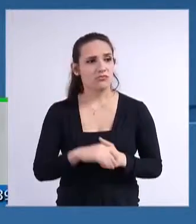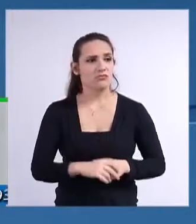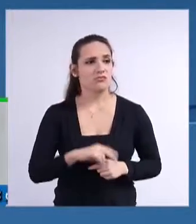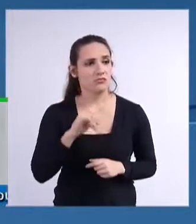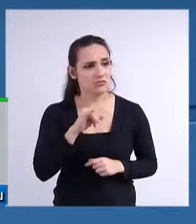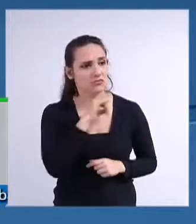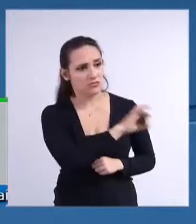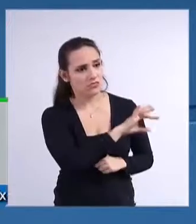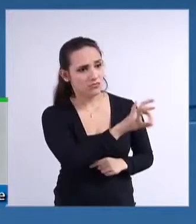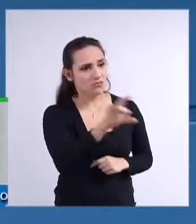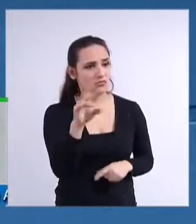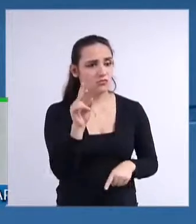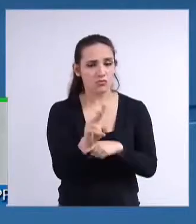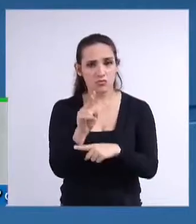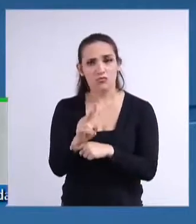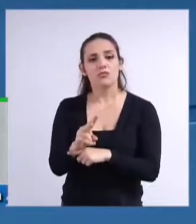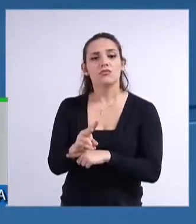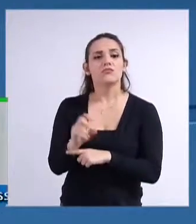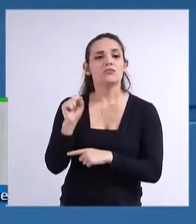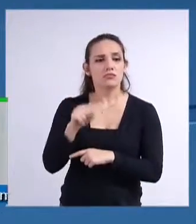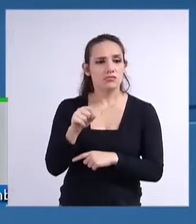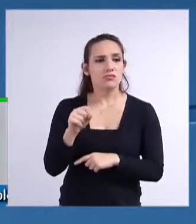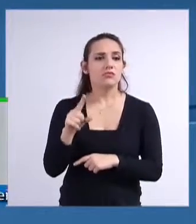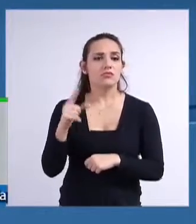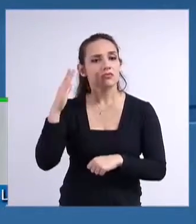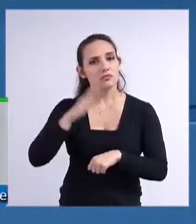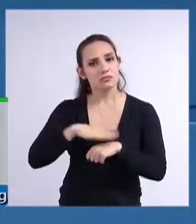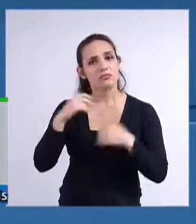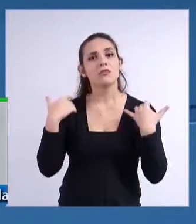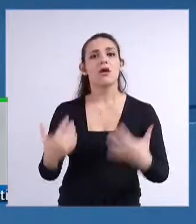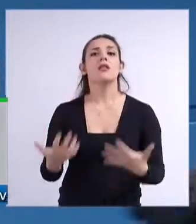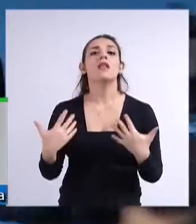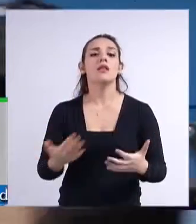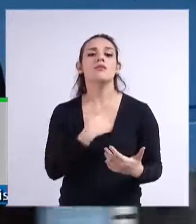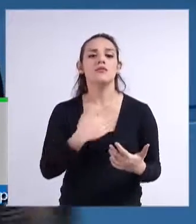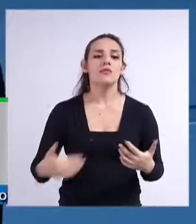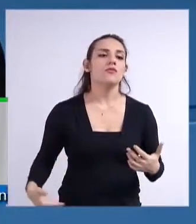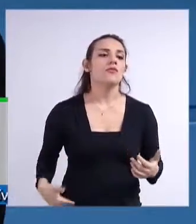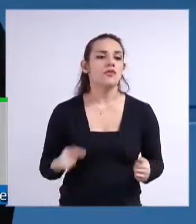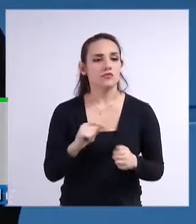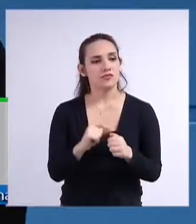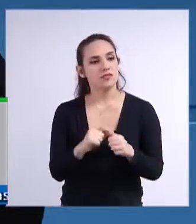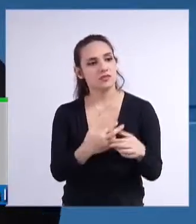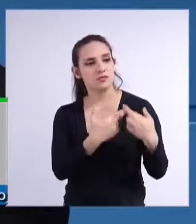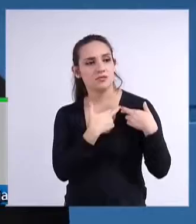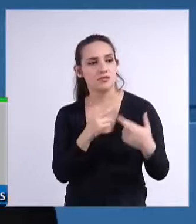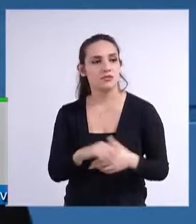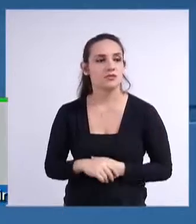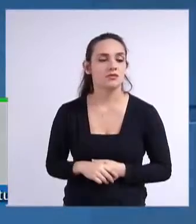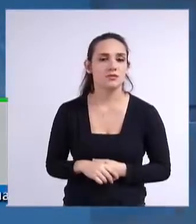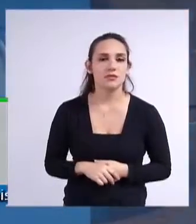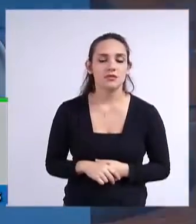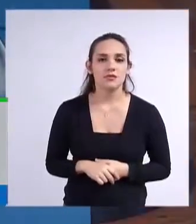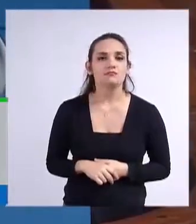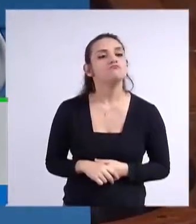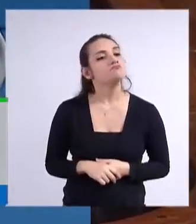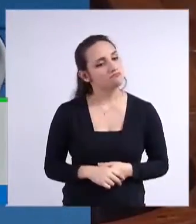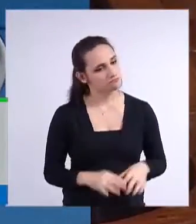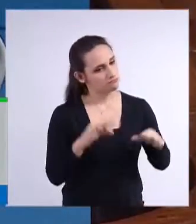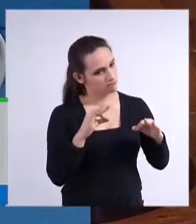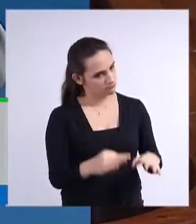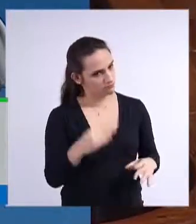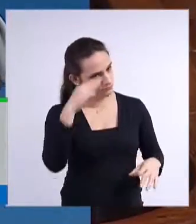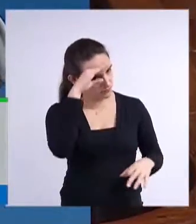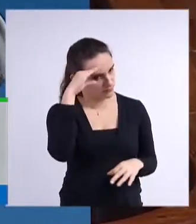um fizer a sua parte, com certeza vai ficar, inclusive, mais leve para o poder público fazer a parte dele. É isso. Com certeza, deputado